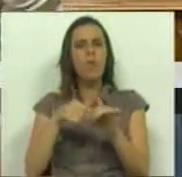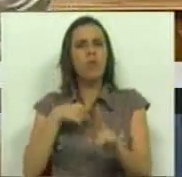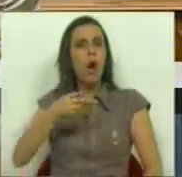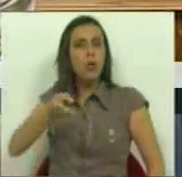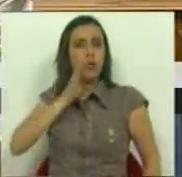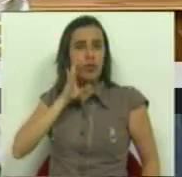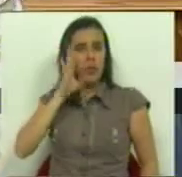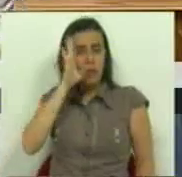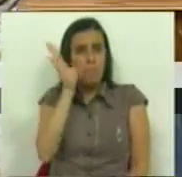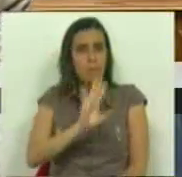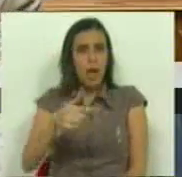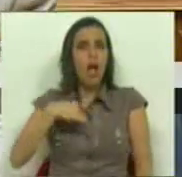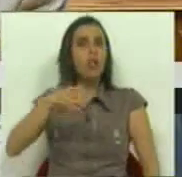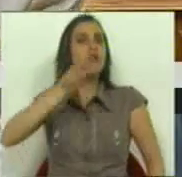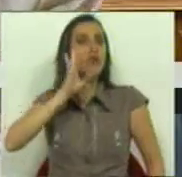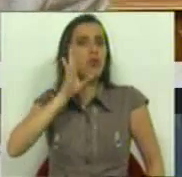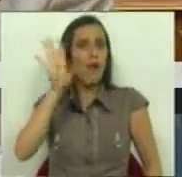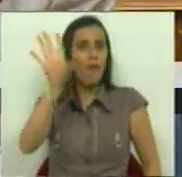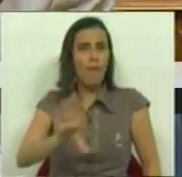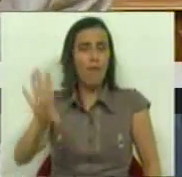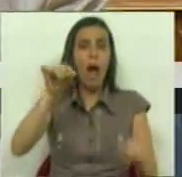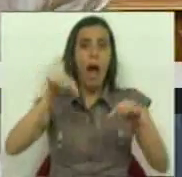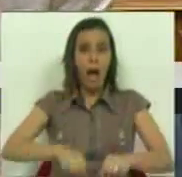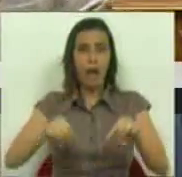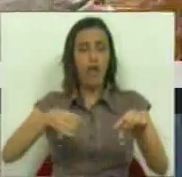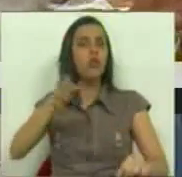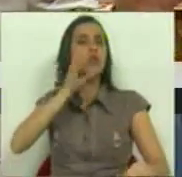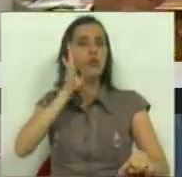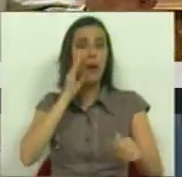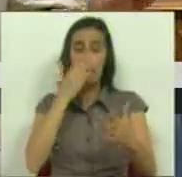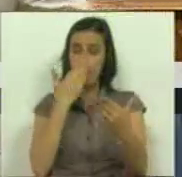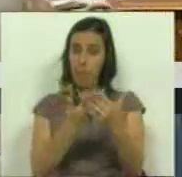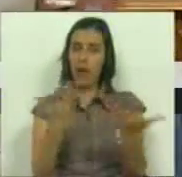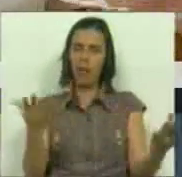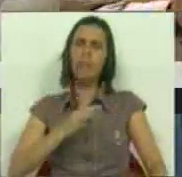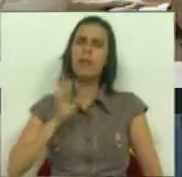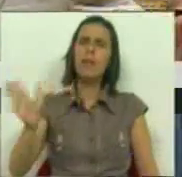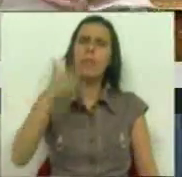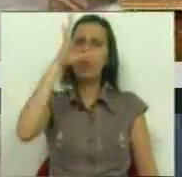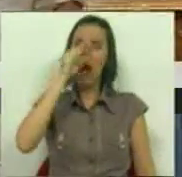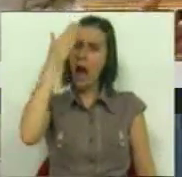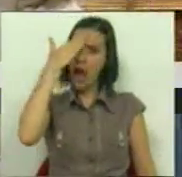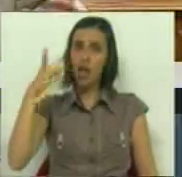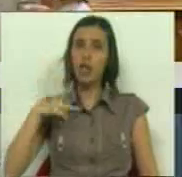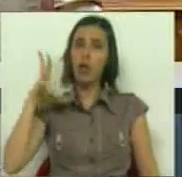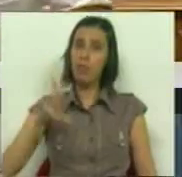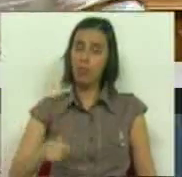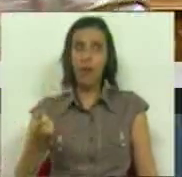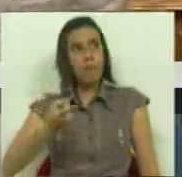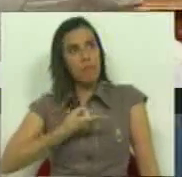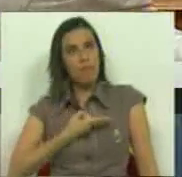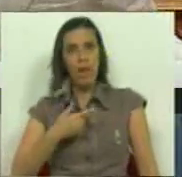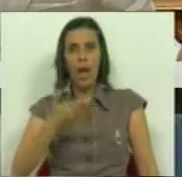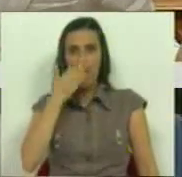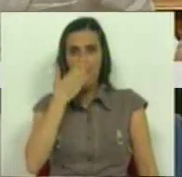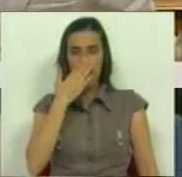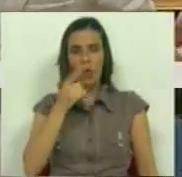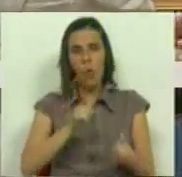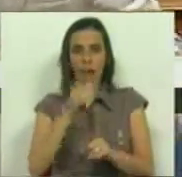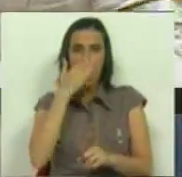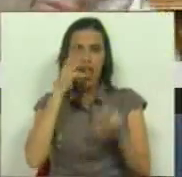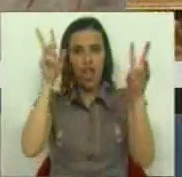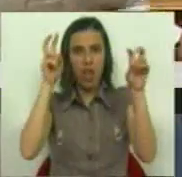já vimos e já vimos aqui. E perante isto, o Sr. Primeiro-Ministro acha que Portugal devemos ser os idiotas da